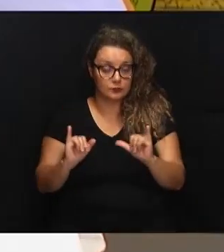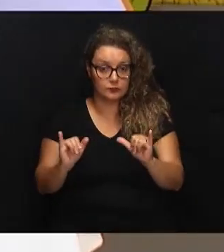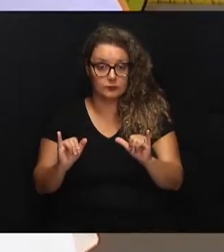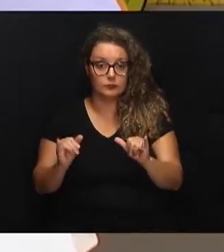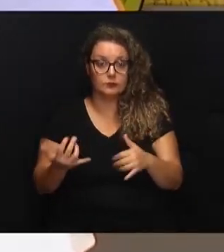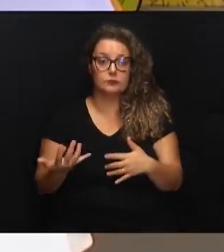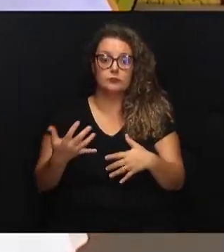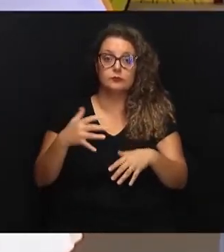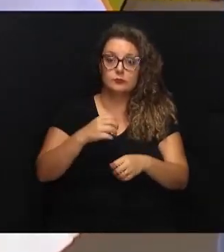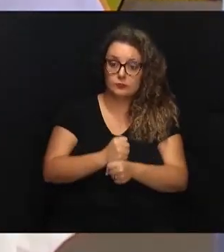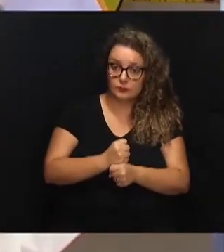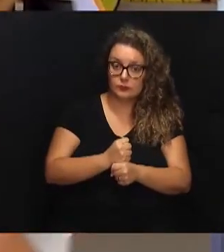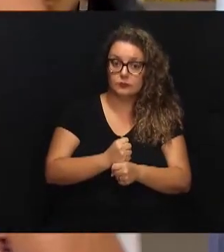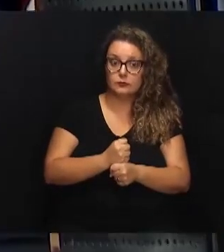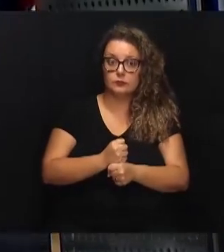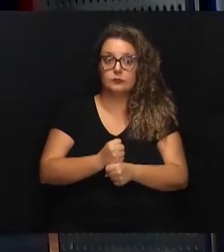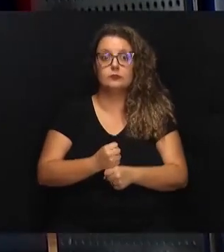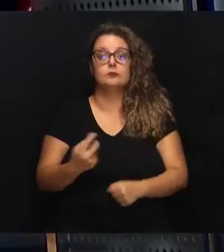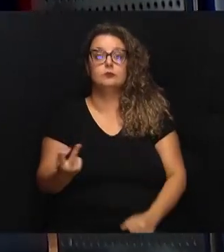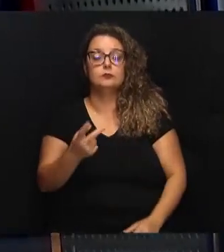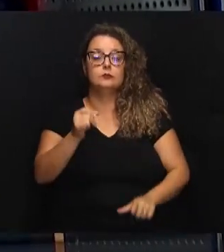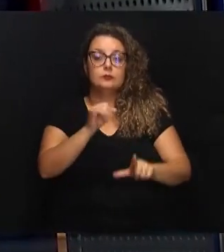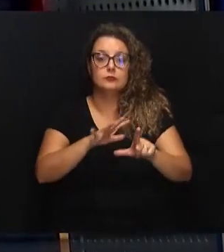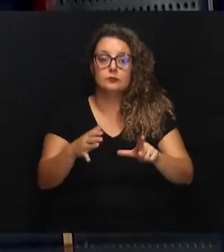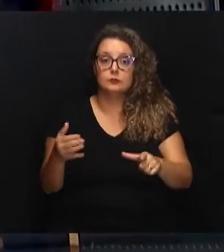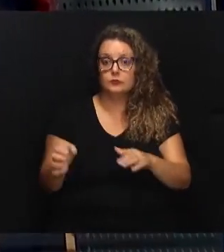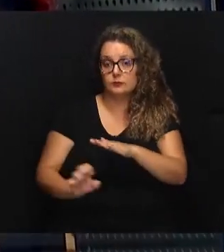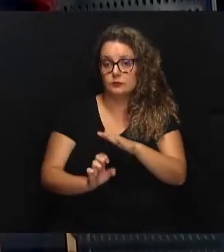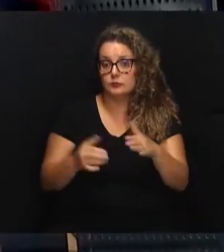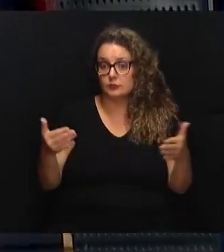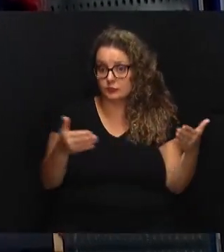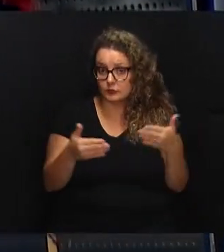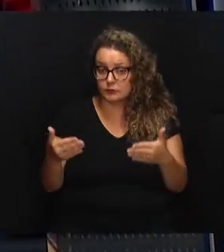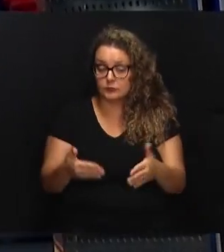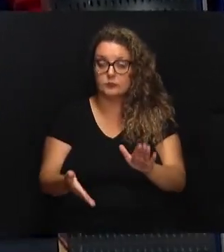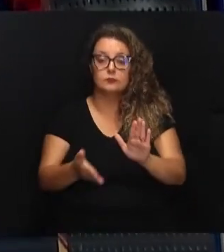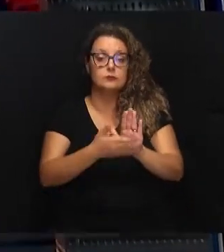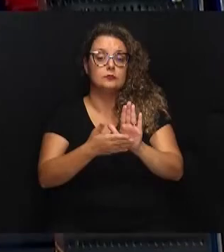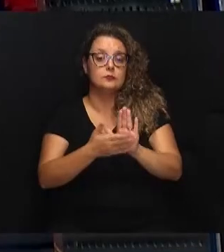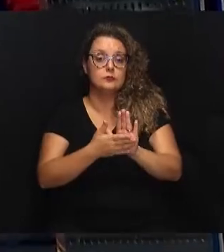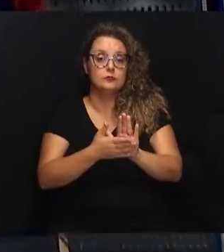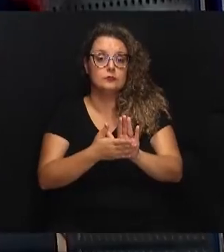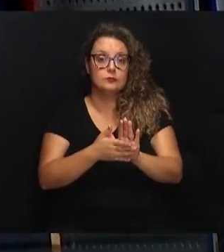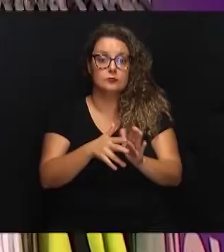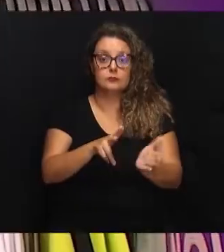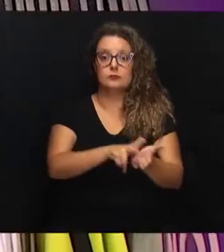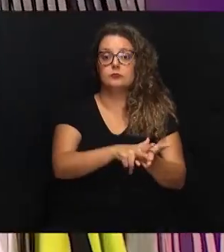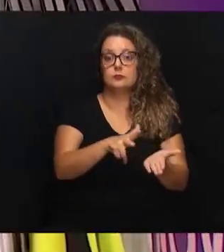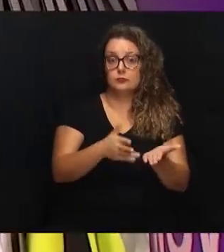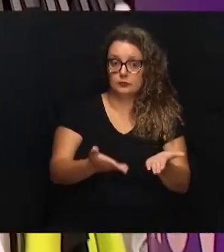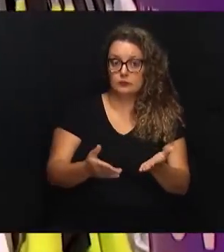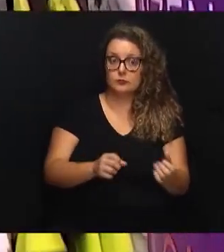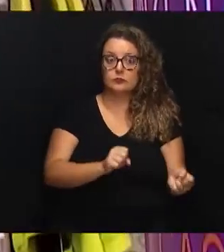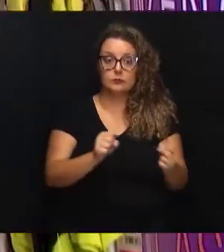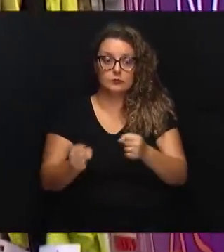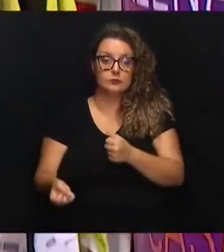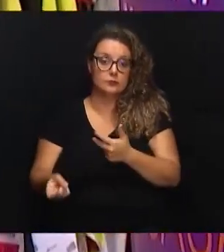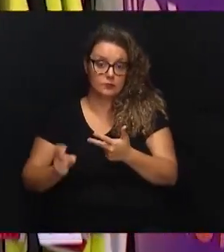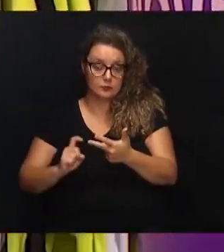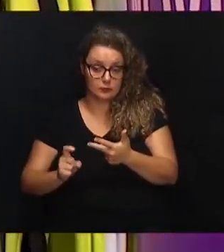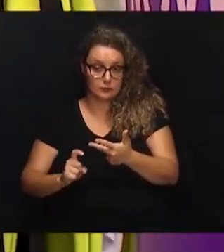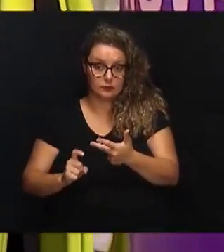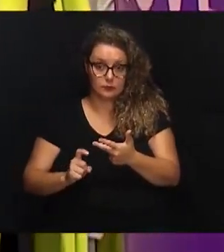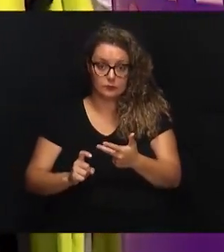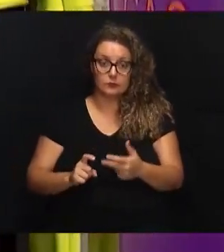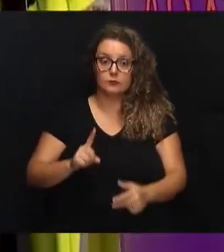agregando valor à imagem das empresas participantes. A proposta será regulamentada pelo Poder Executivo, que